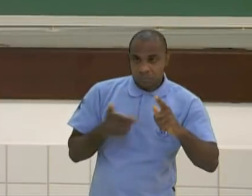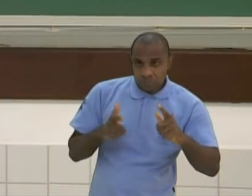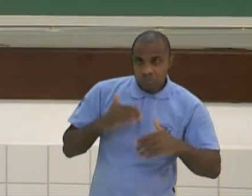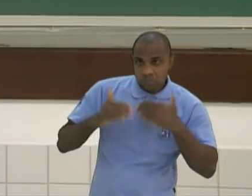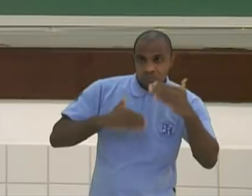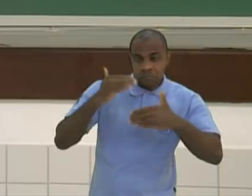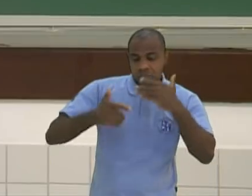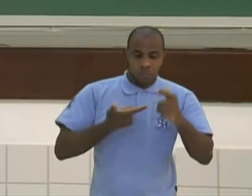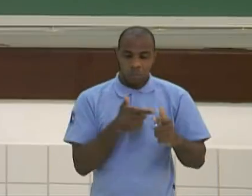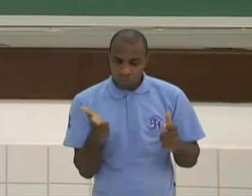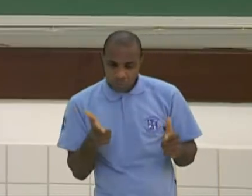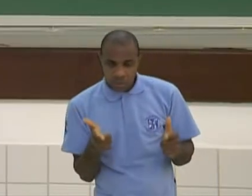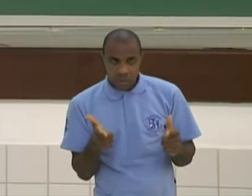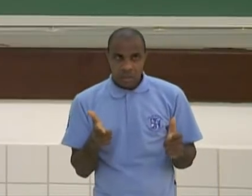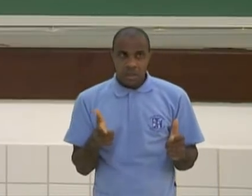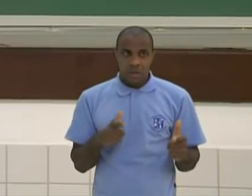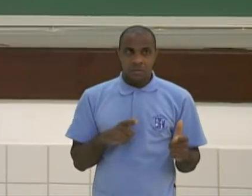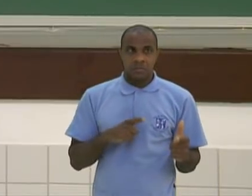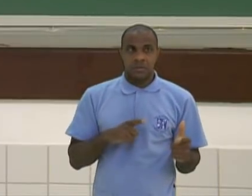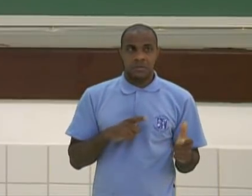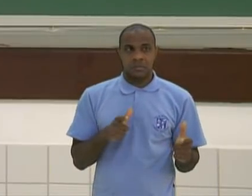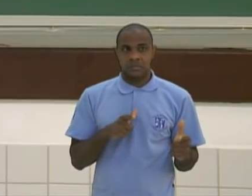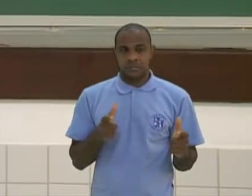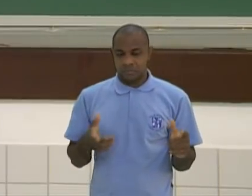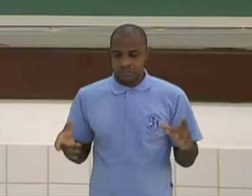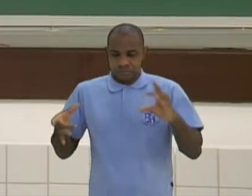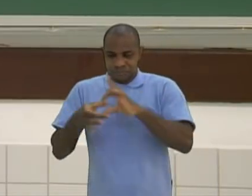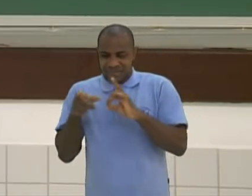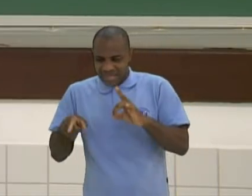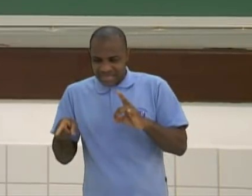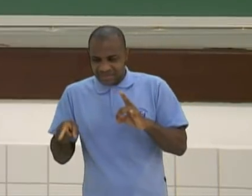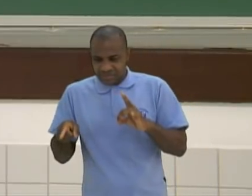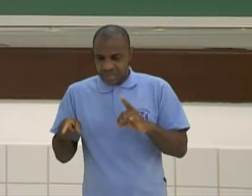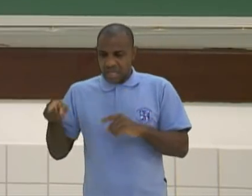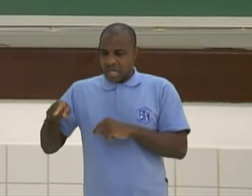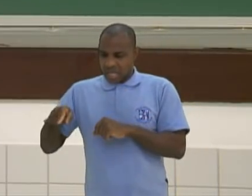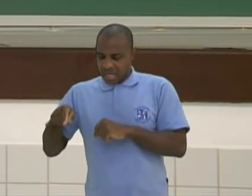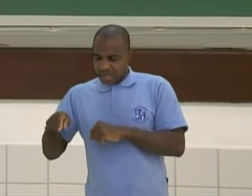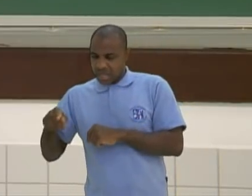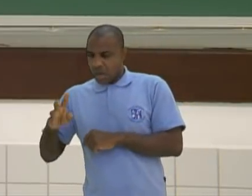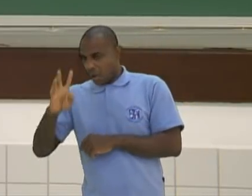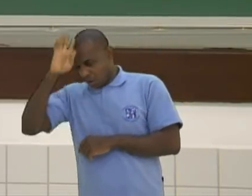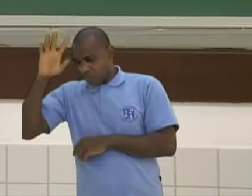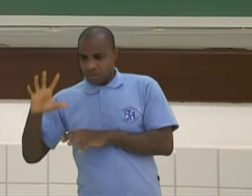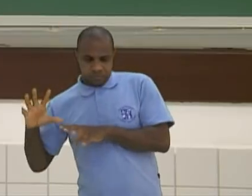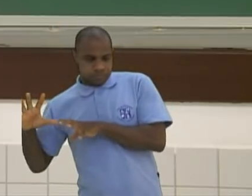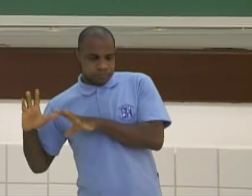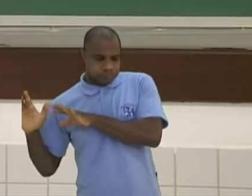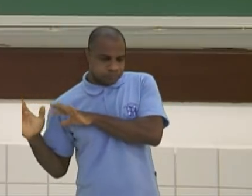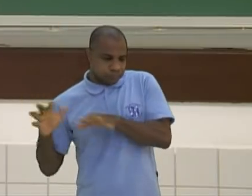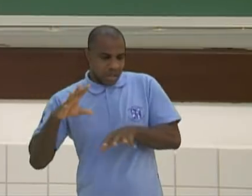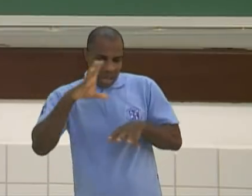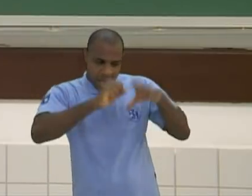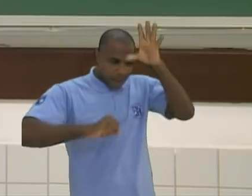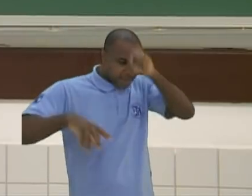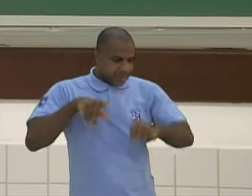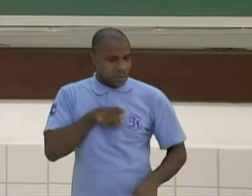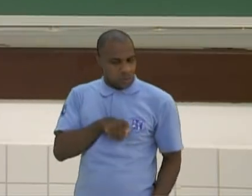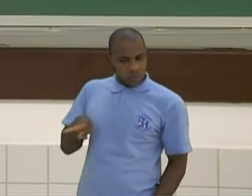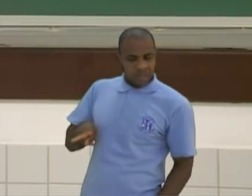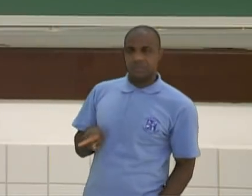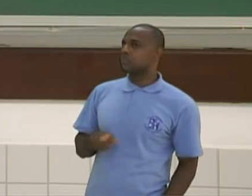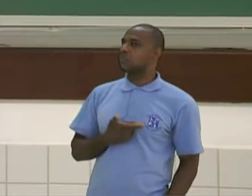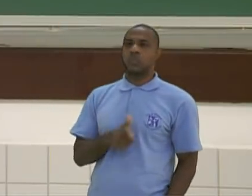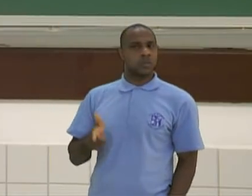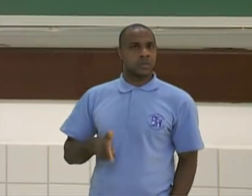como é que foi? Foram todos romanizados, é completamente equivocada. Na verdade, os germanos desenvolveram uma sociedade,